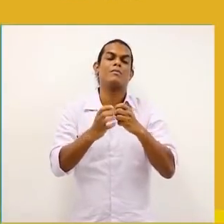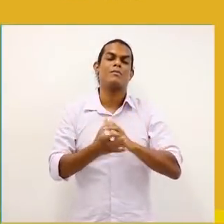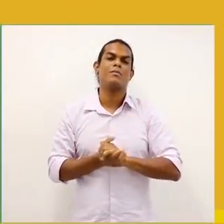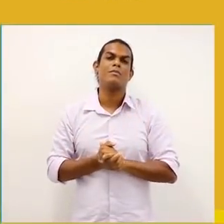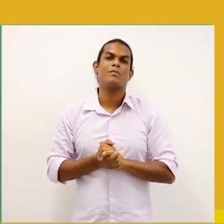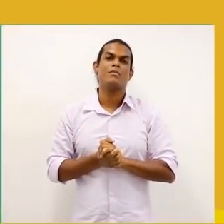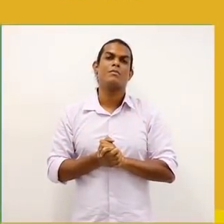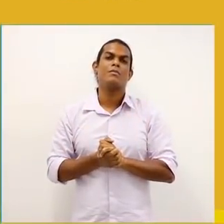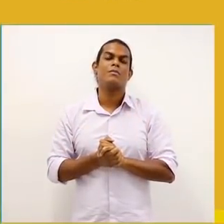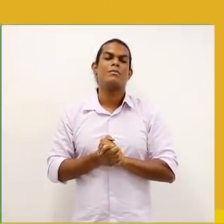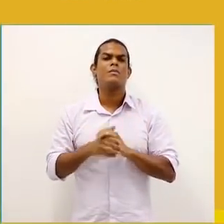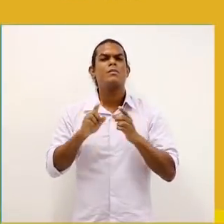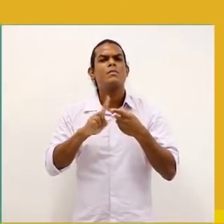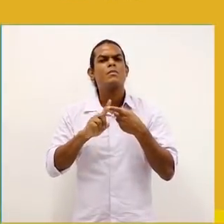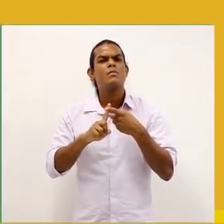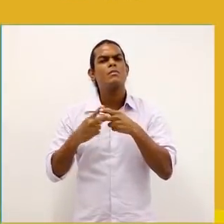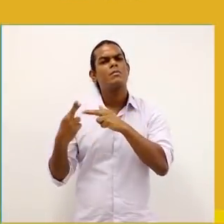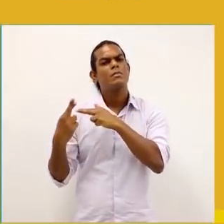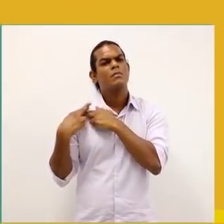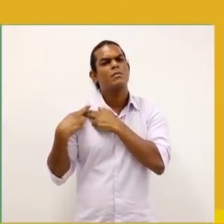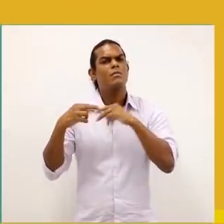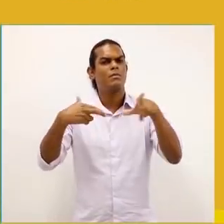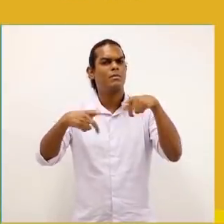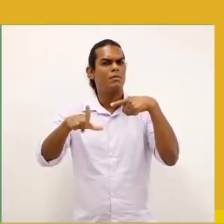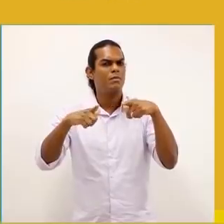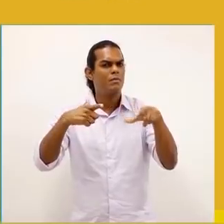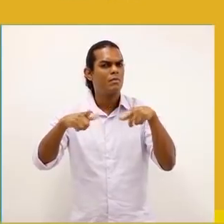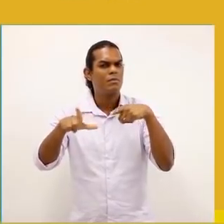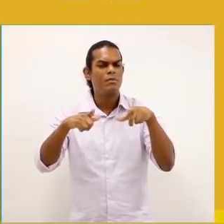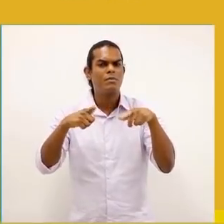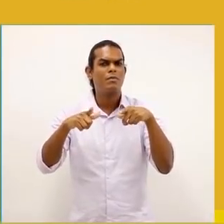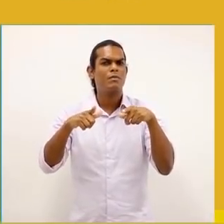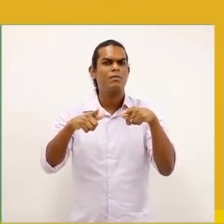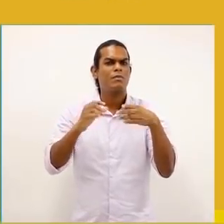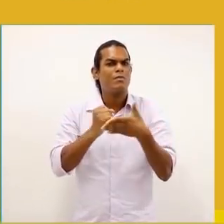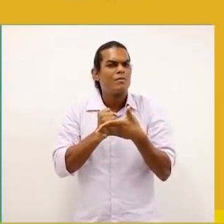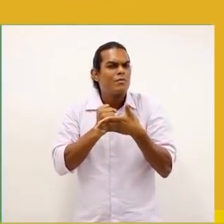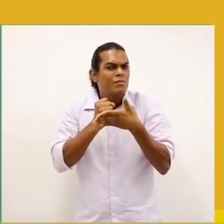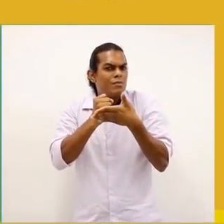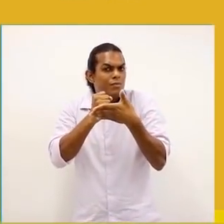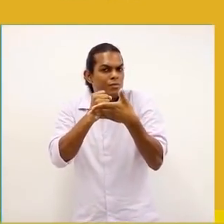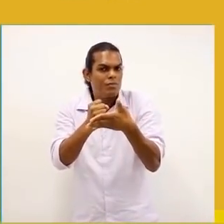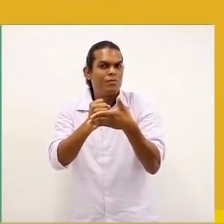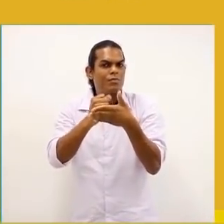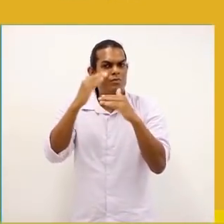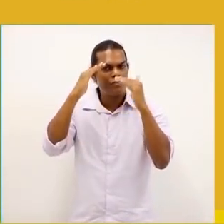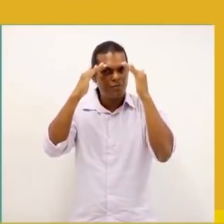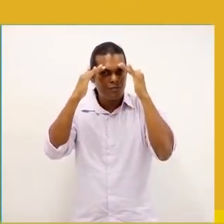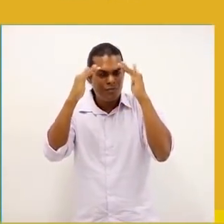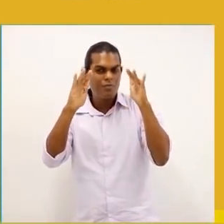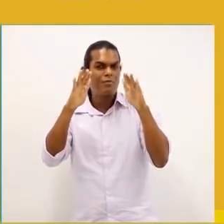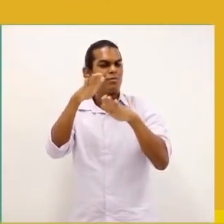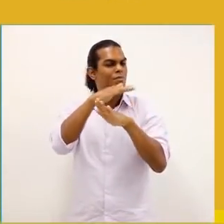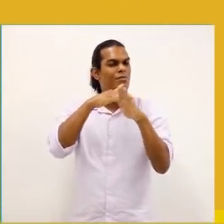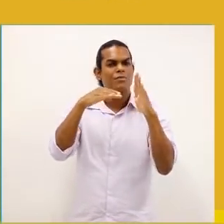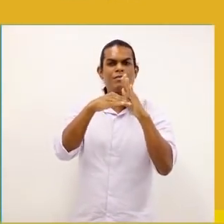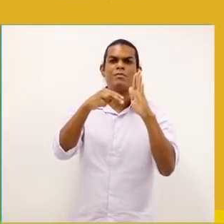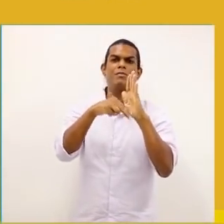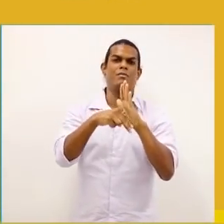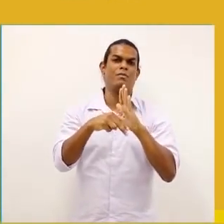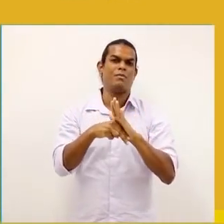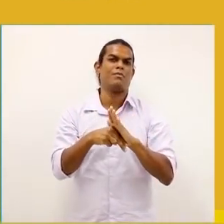empregado colaborar com a empresa no sentido de que seja aplicado regularmente e normalmente as normas regulamentadoras,